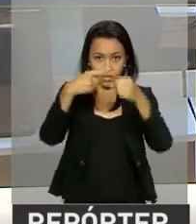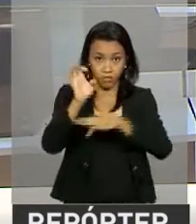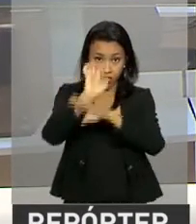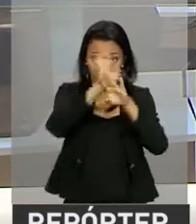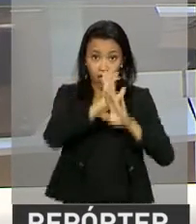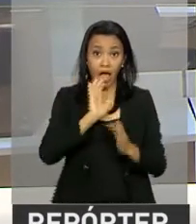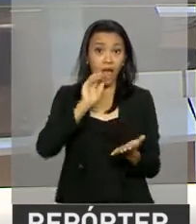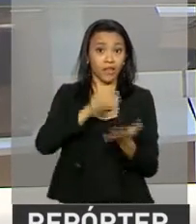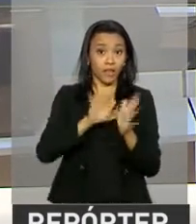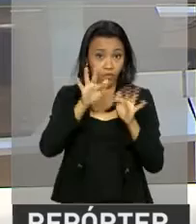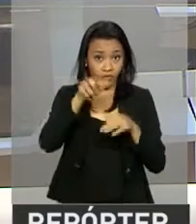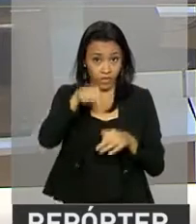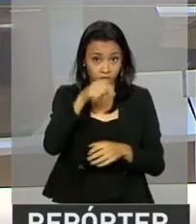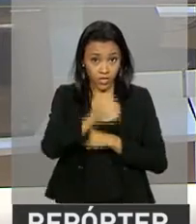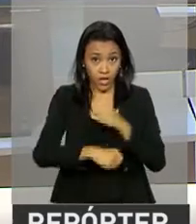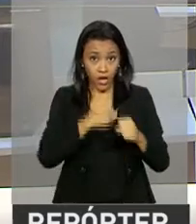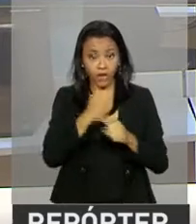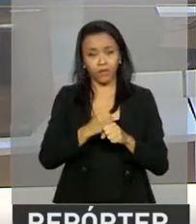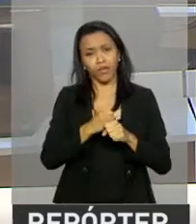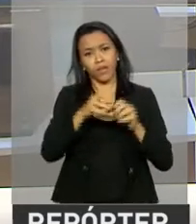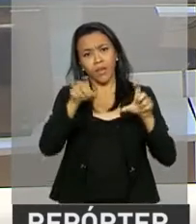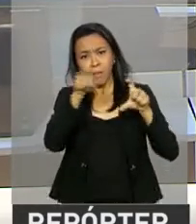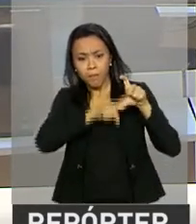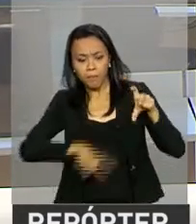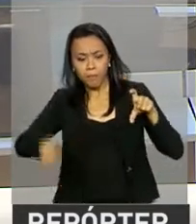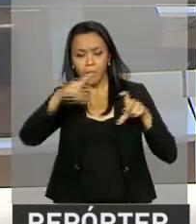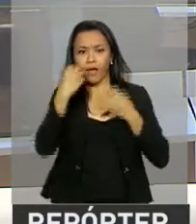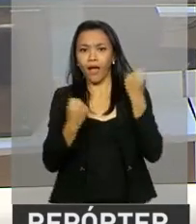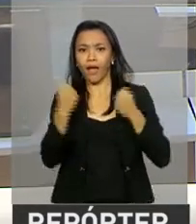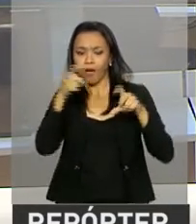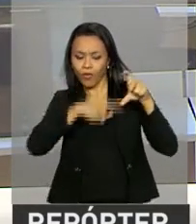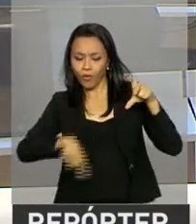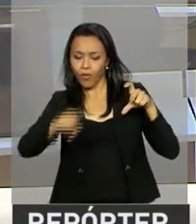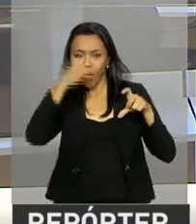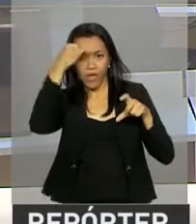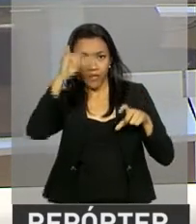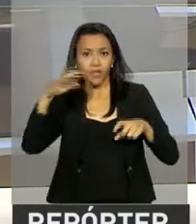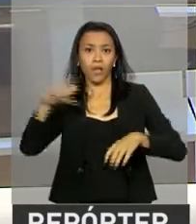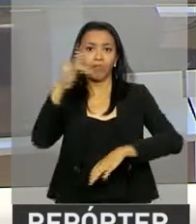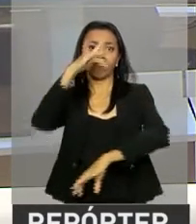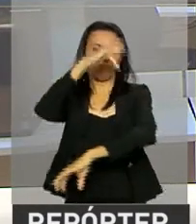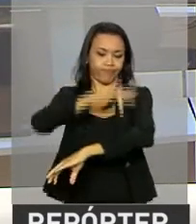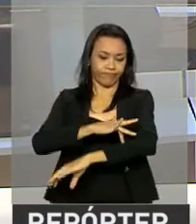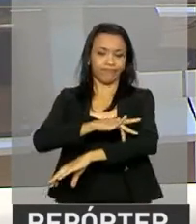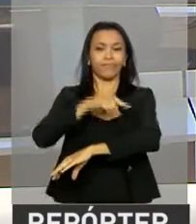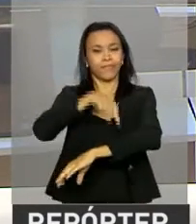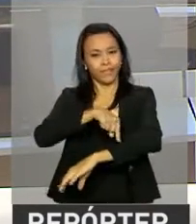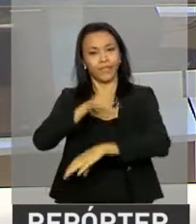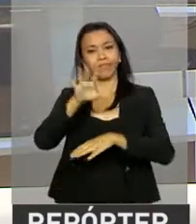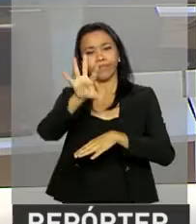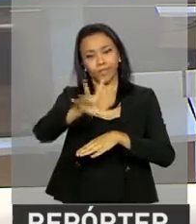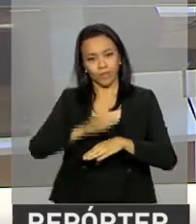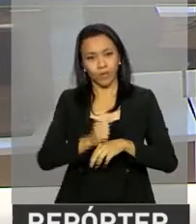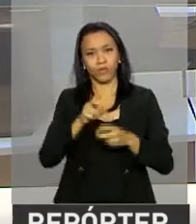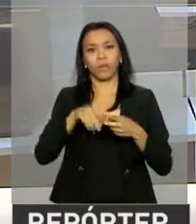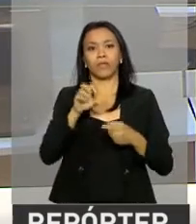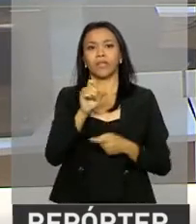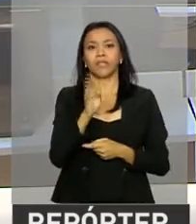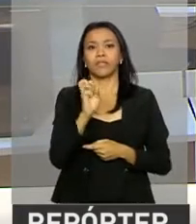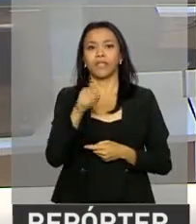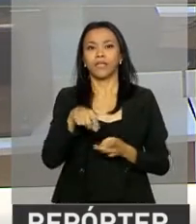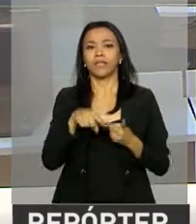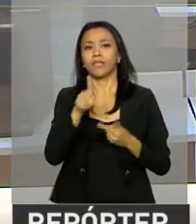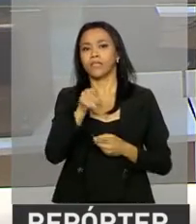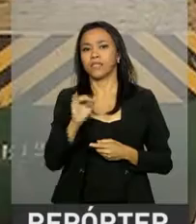ano mutirões para recolher pneus. A ideia é reduzir possíveis focos do mosquito Aedes aegypti, que transmite a dengue, a zika e